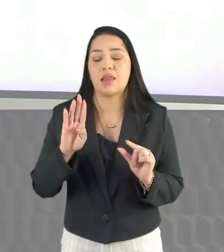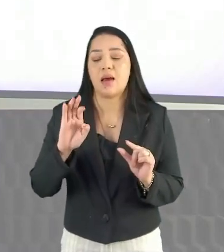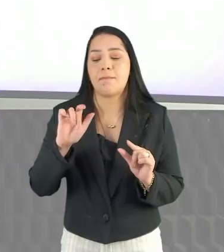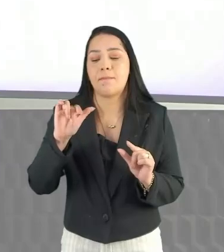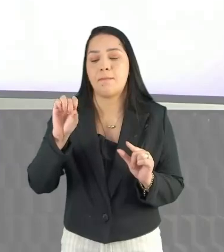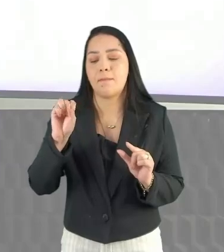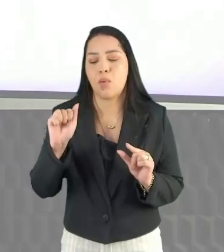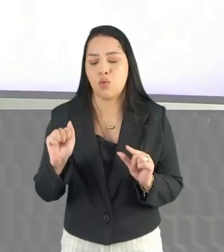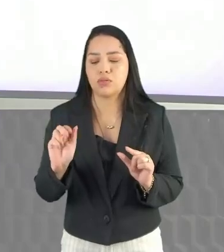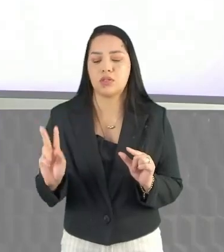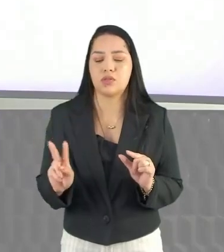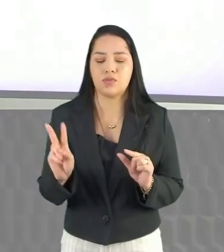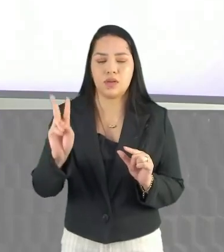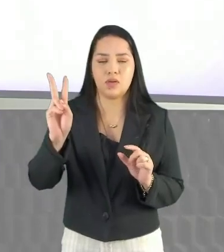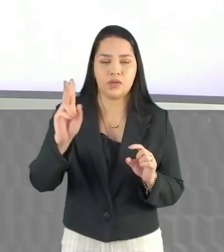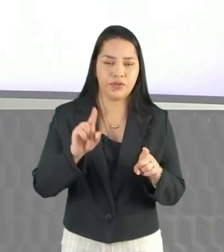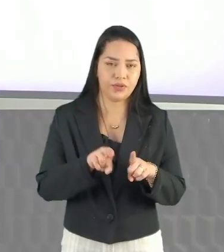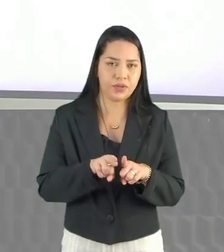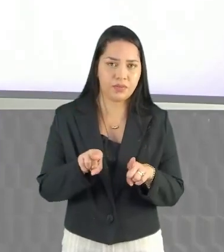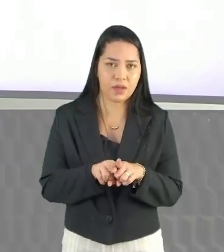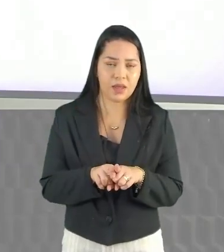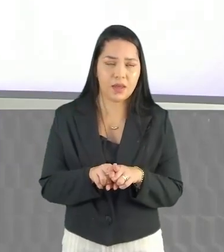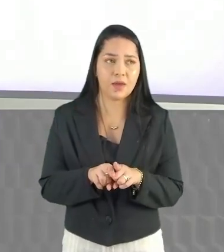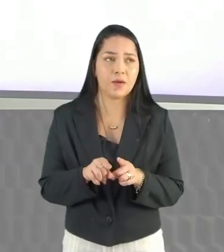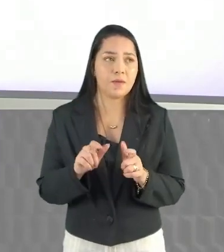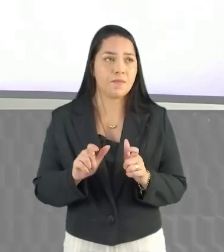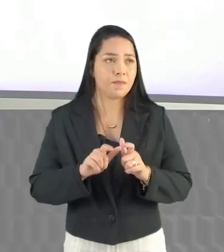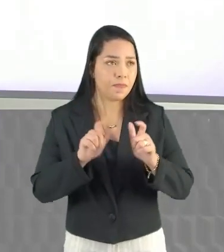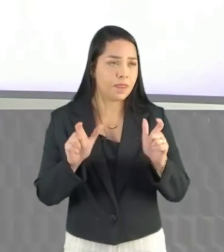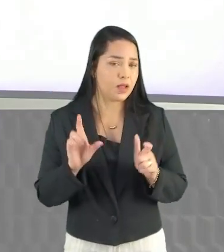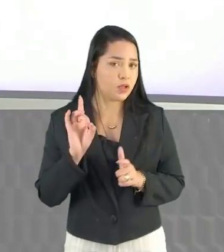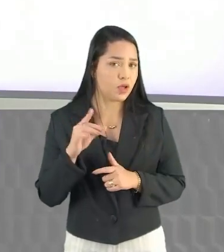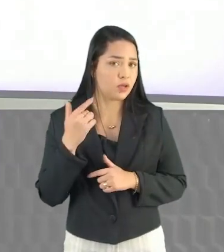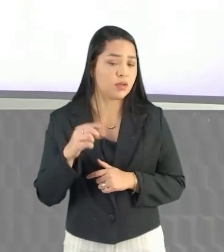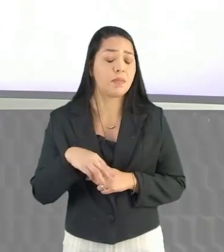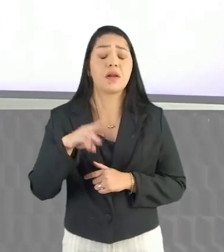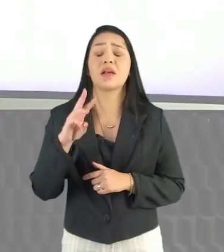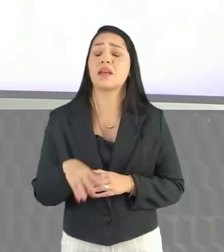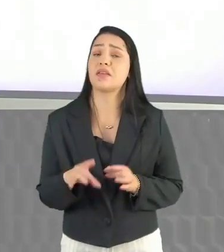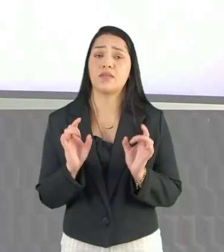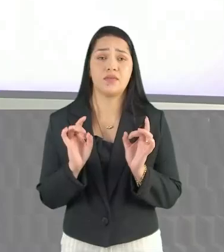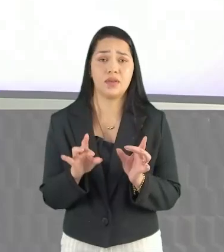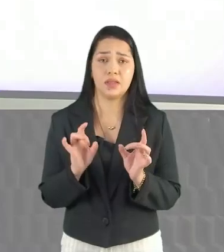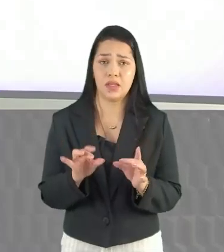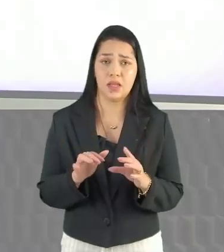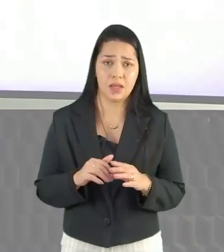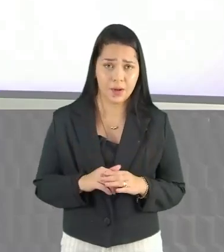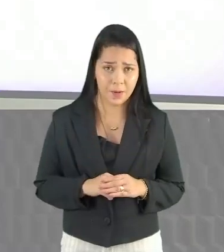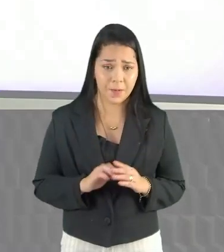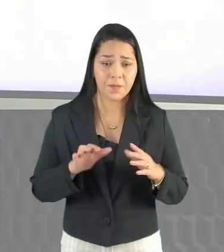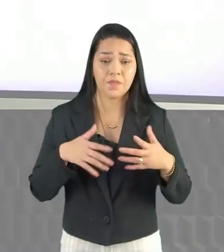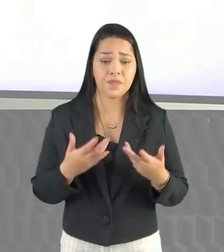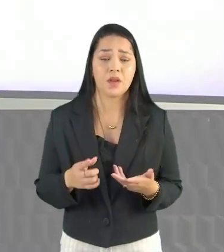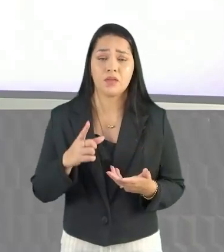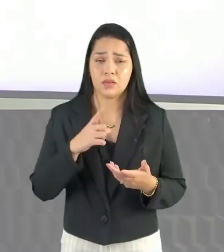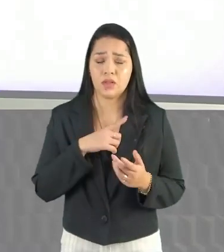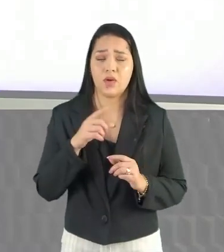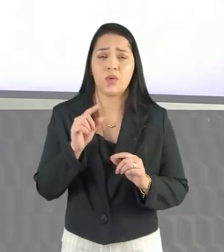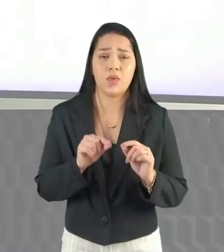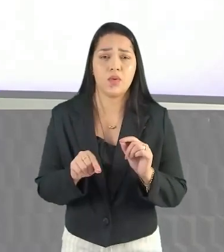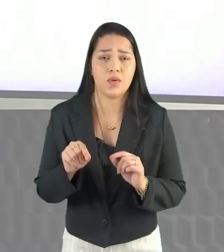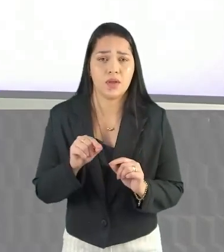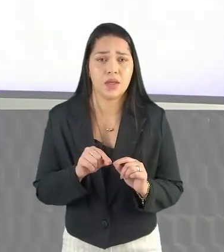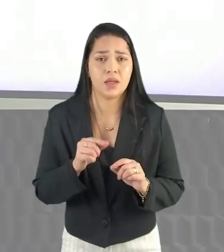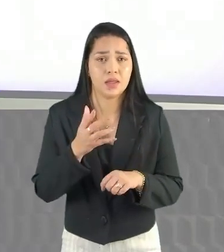capital especulativo, né, pujante, só que não tinha para quem vender. Então, havia uma pulverização